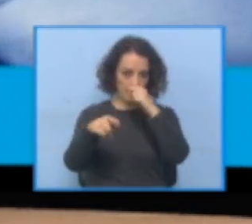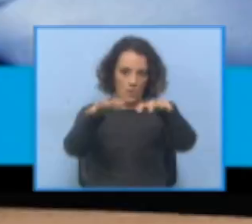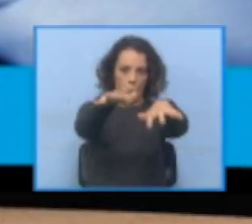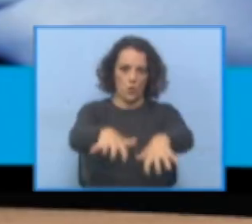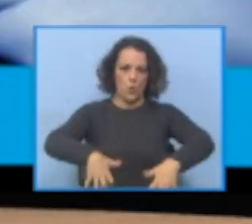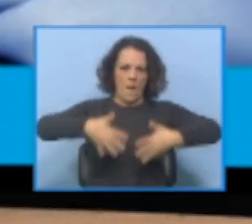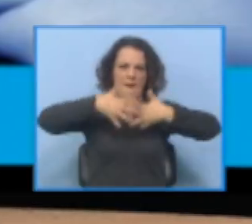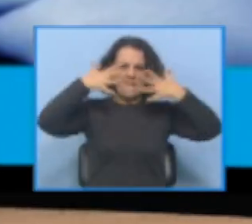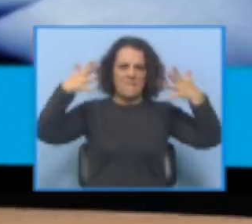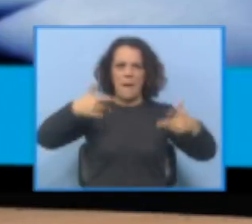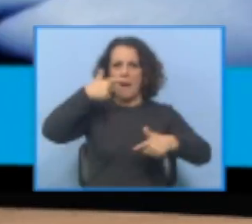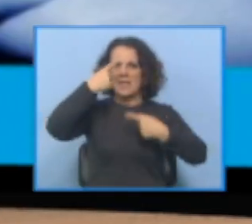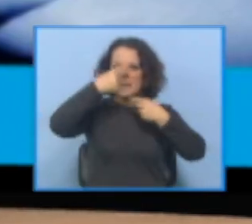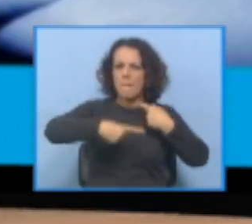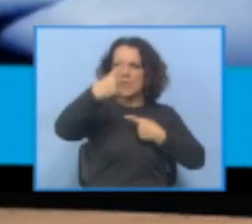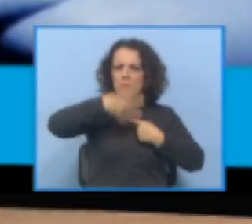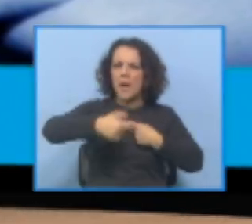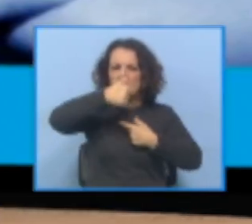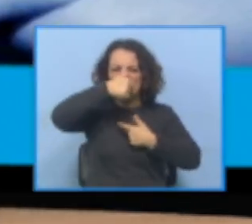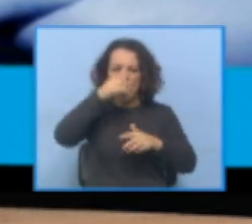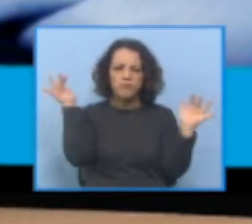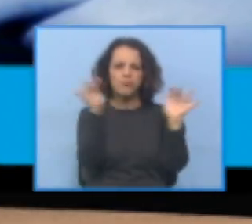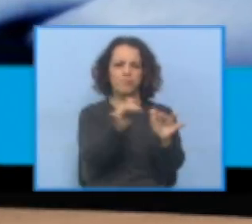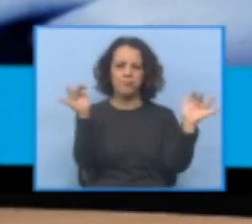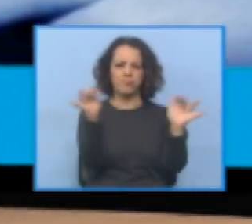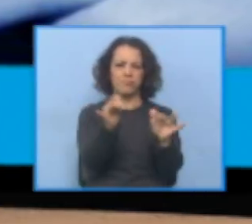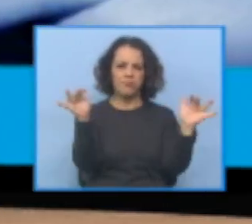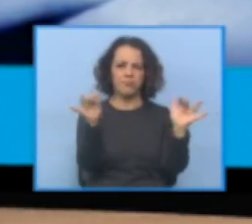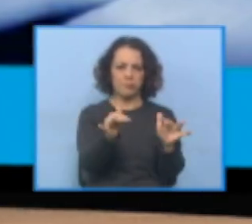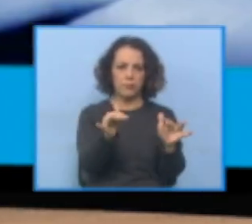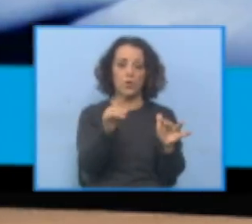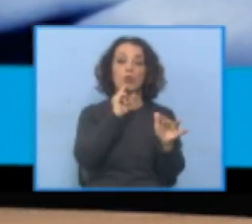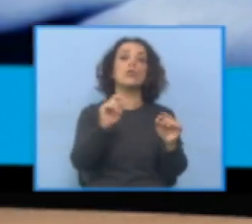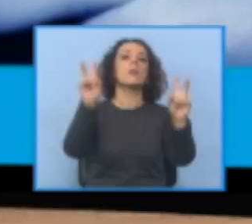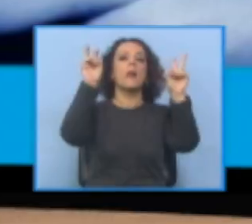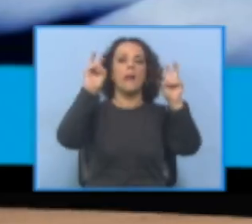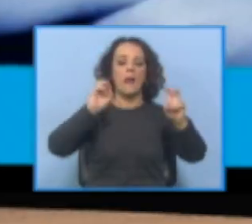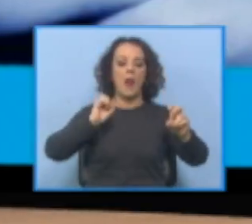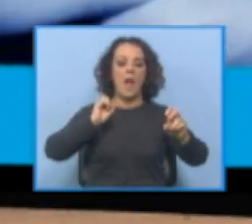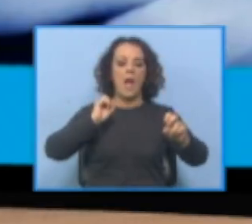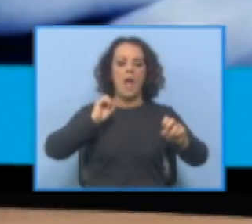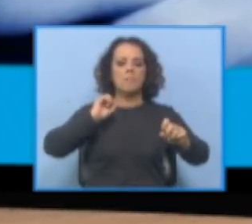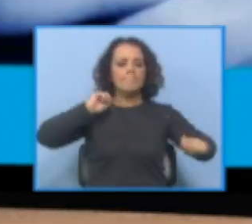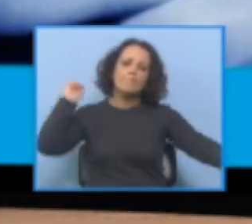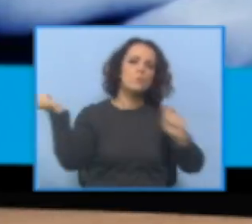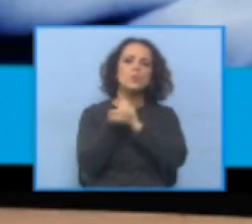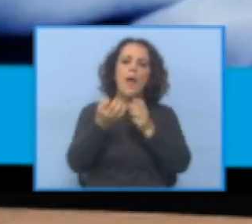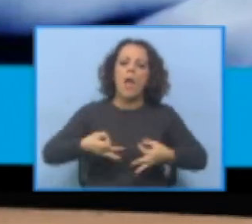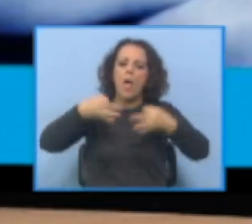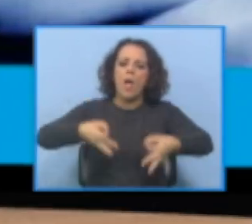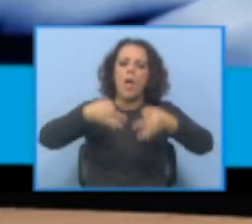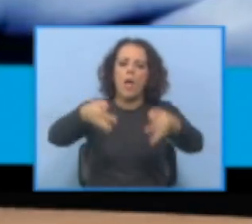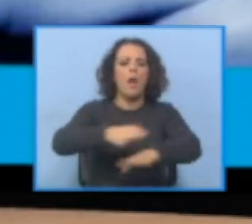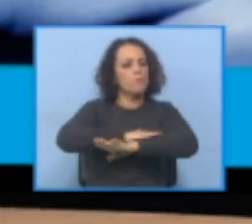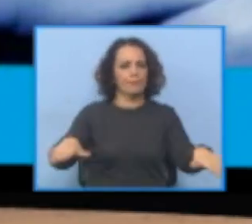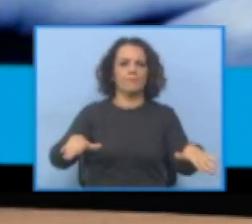auditório cheio de gente toda a semana, e onde eles começaram, e tinha o título Uma Renovação Inadiável. E eu fui